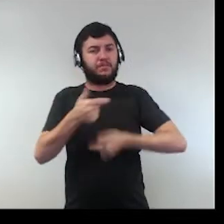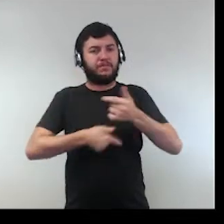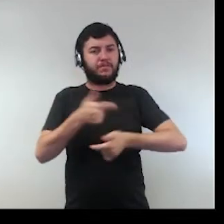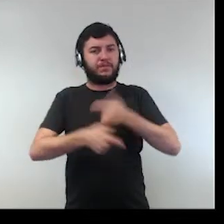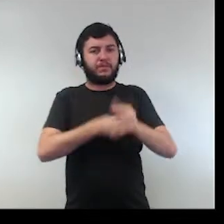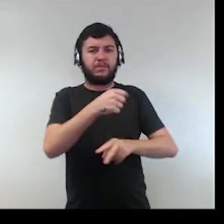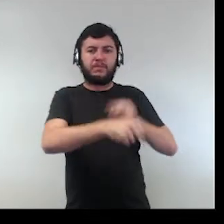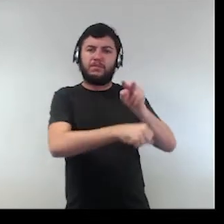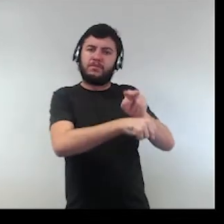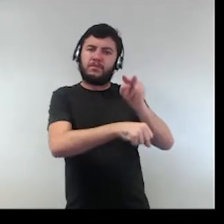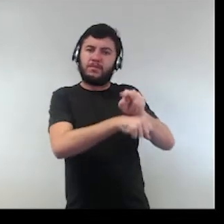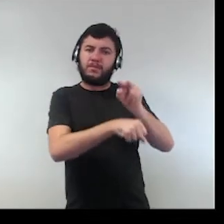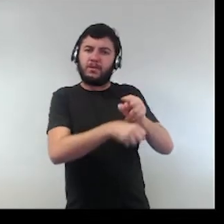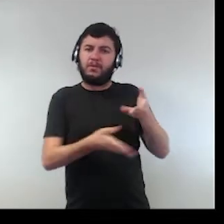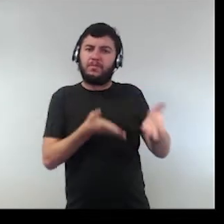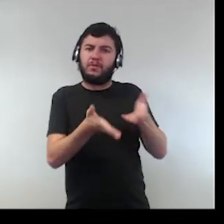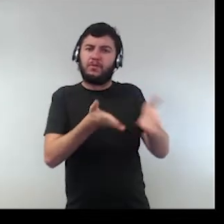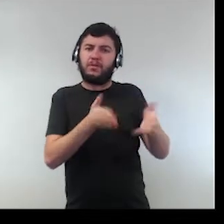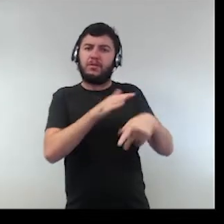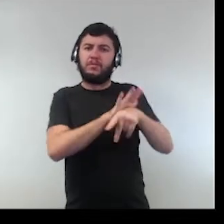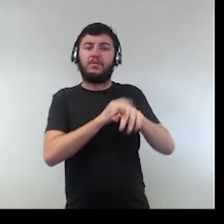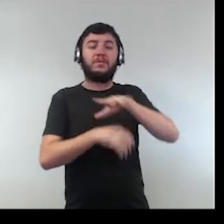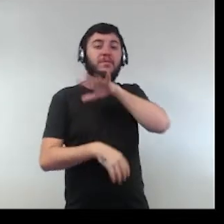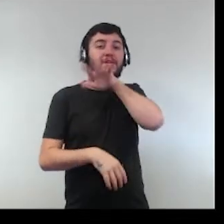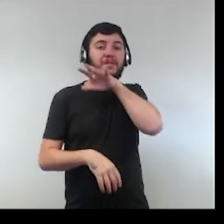nos orgulha enquanto advogados,